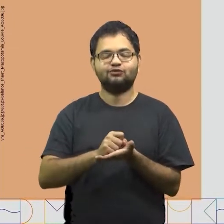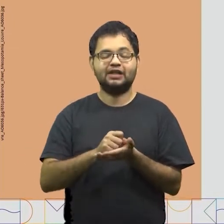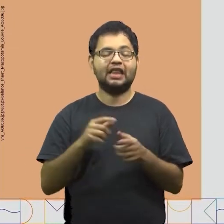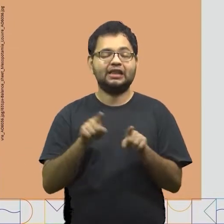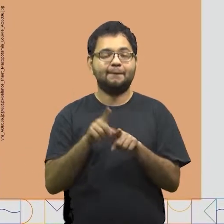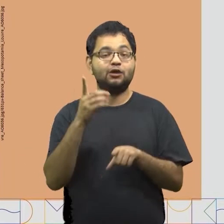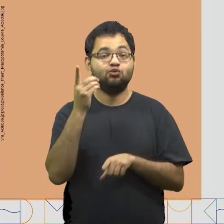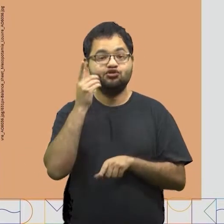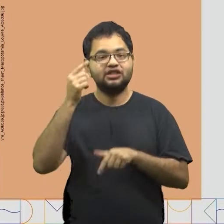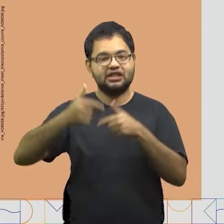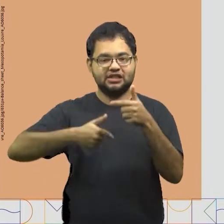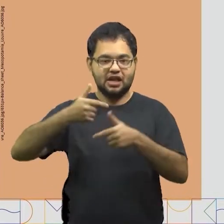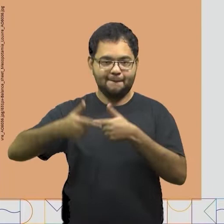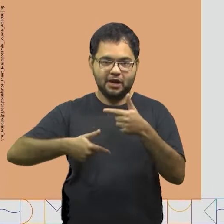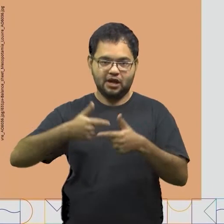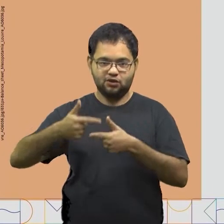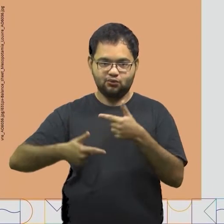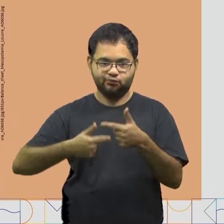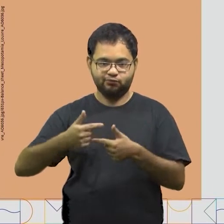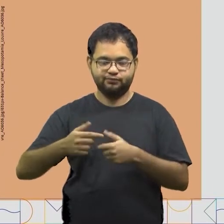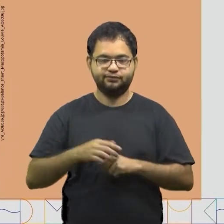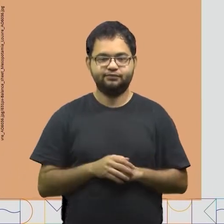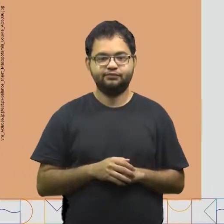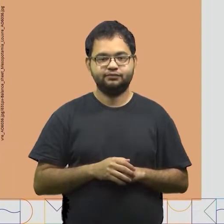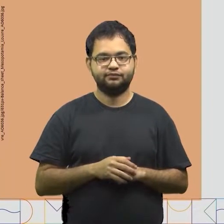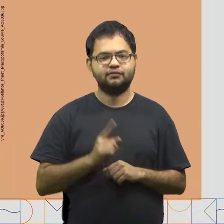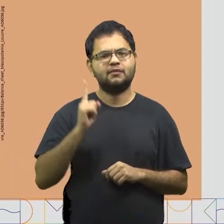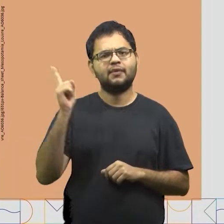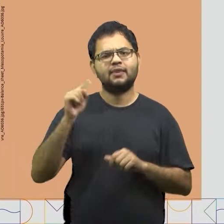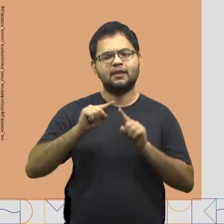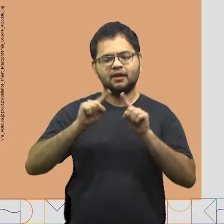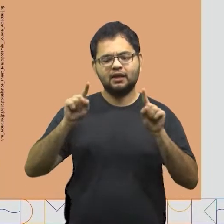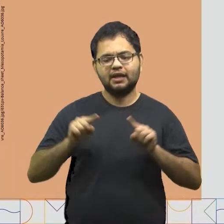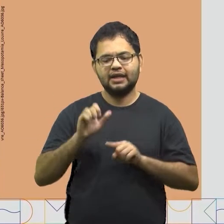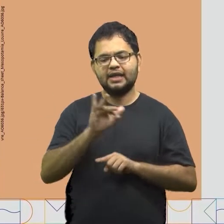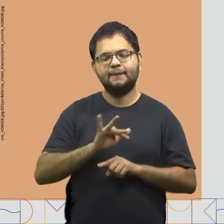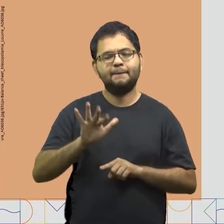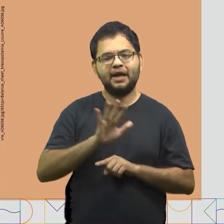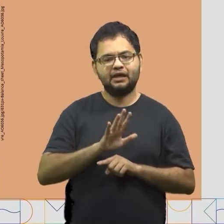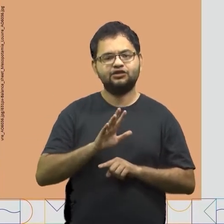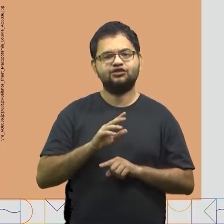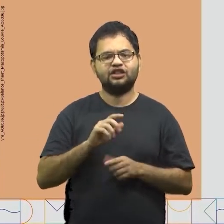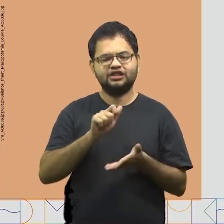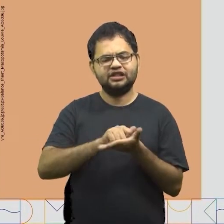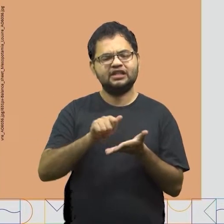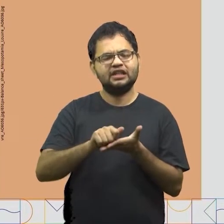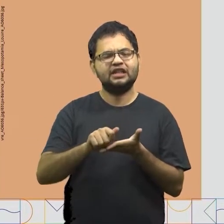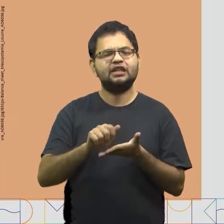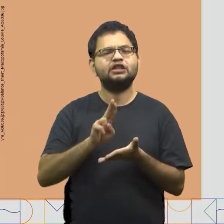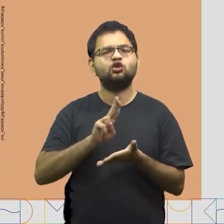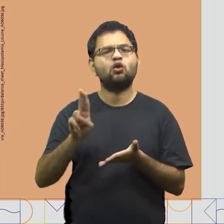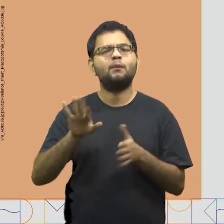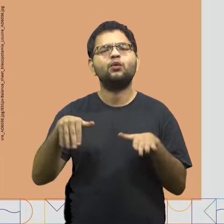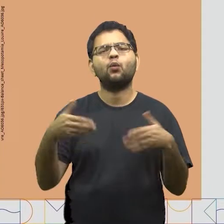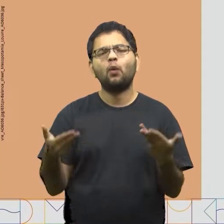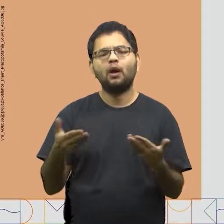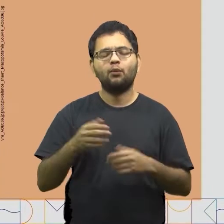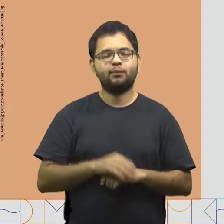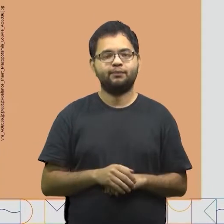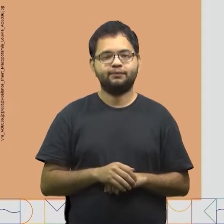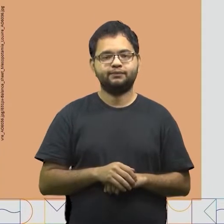dias de trabalho como se chama a escrita utilizada para fazer esses registros